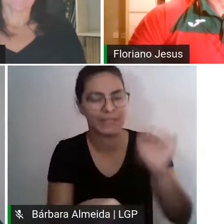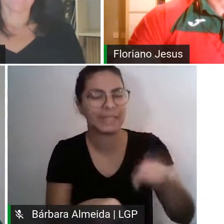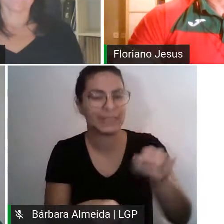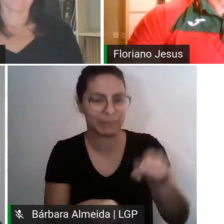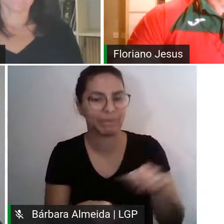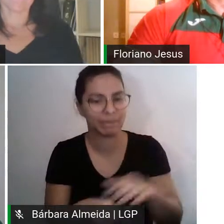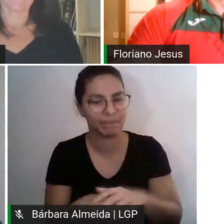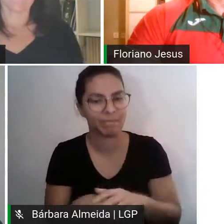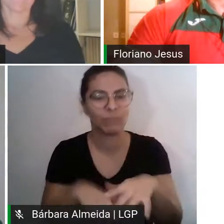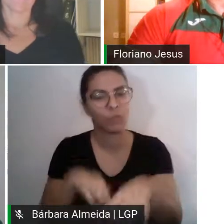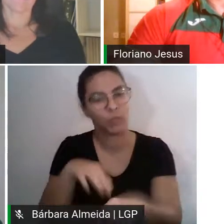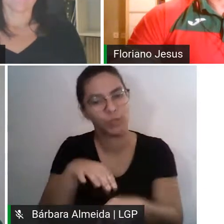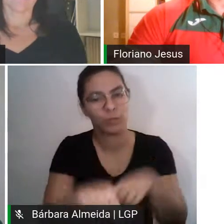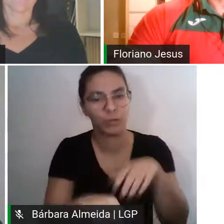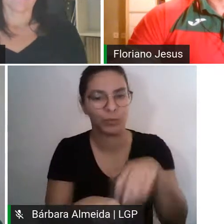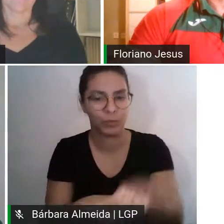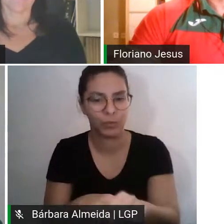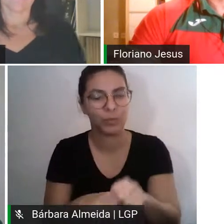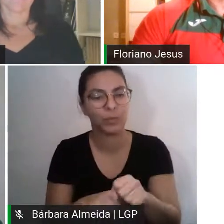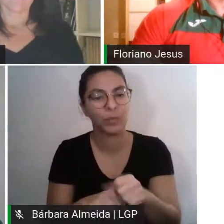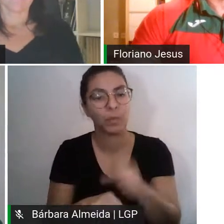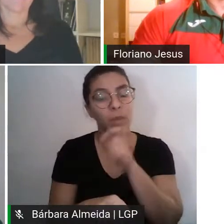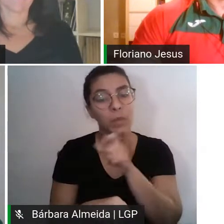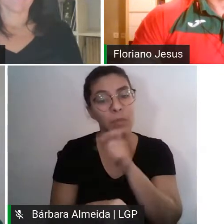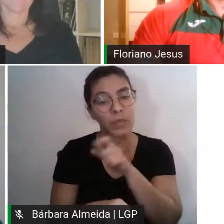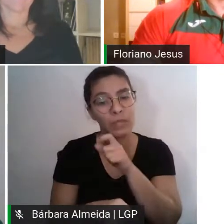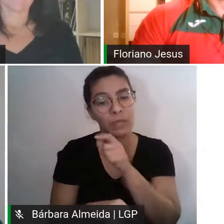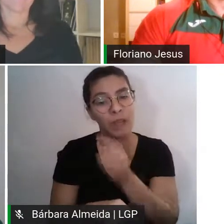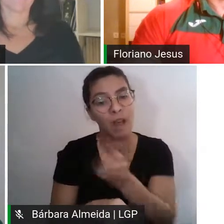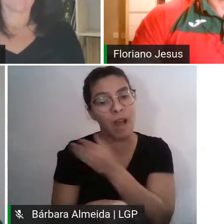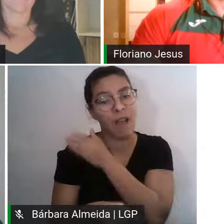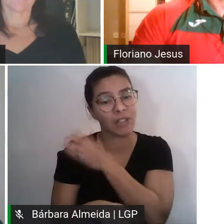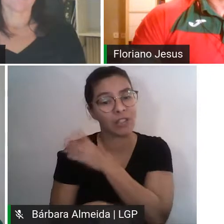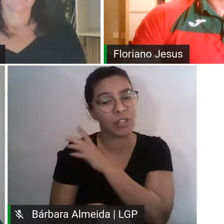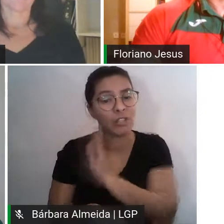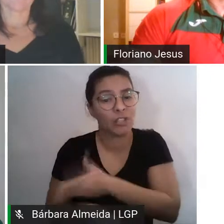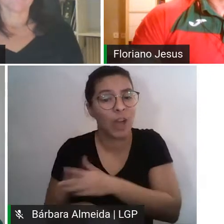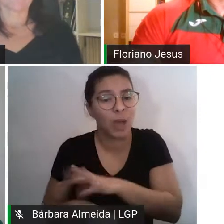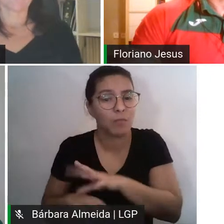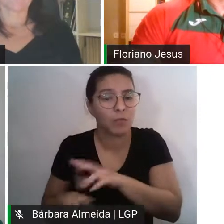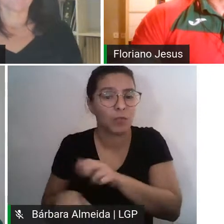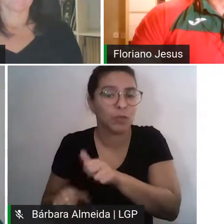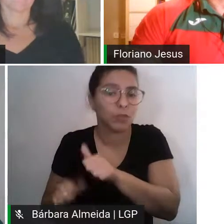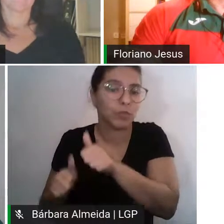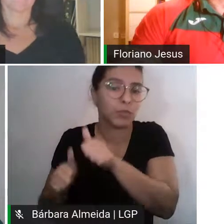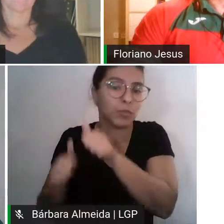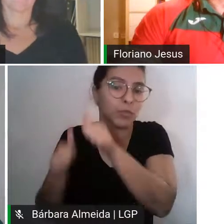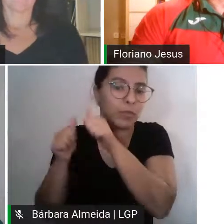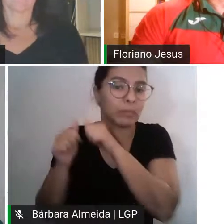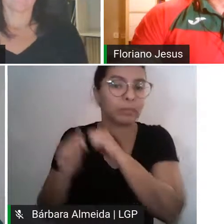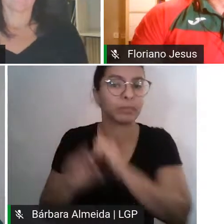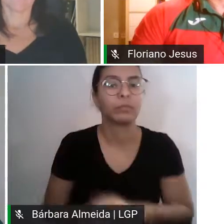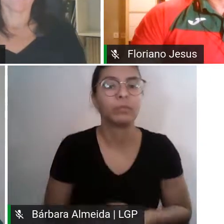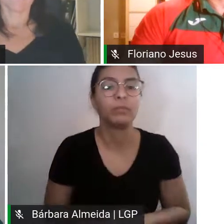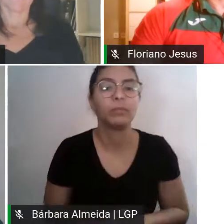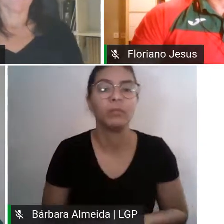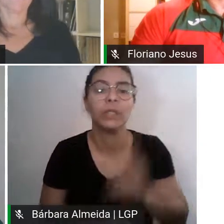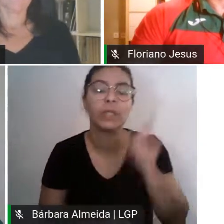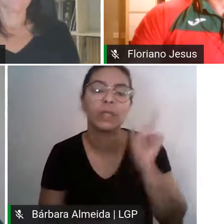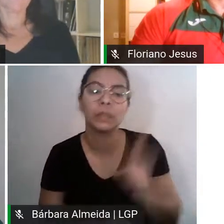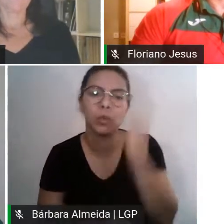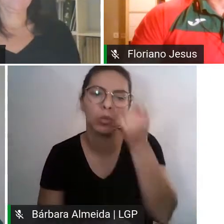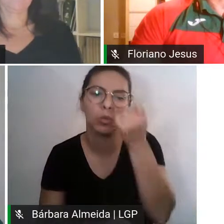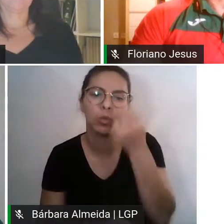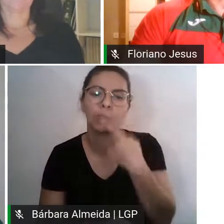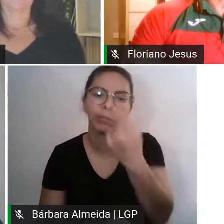certamente já existiram muitas melhorias e continuarão a existir. Temos aqui mais uma questão